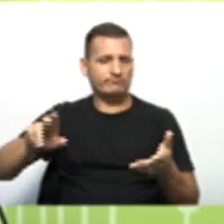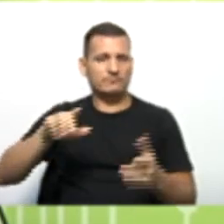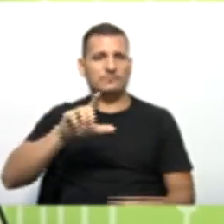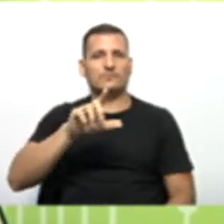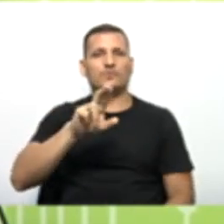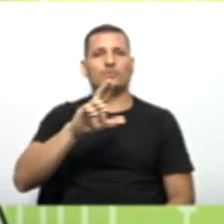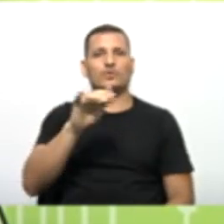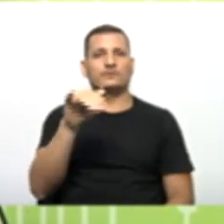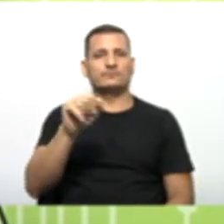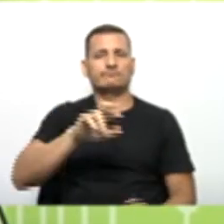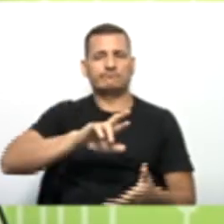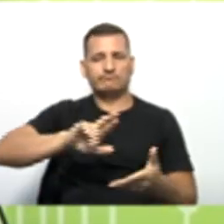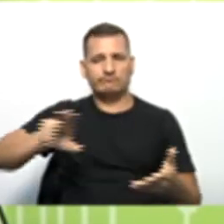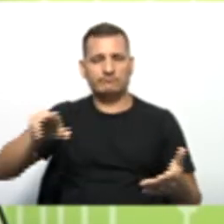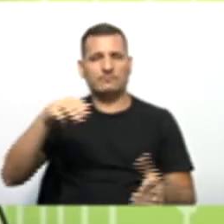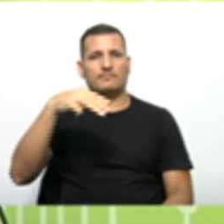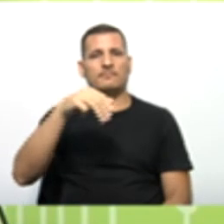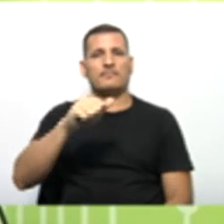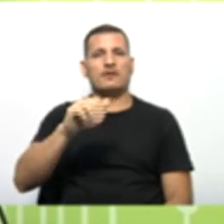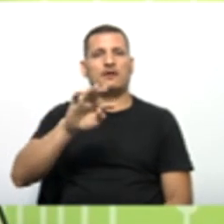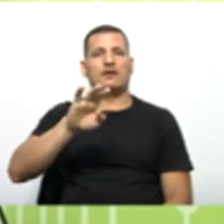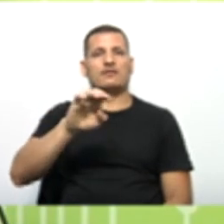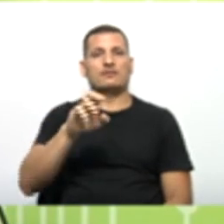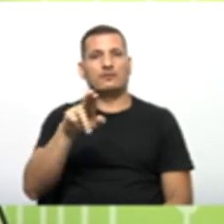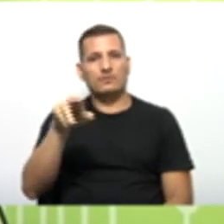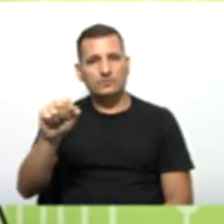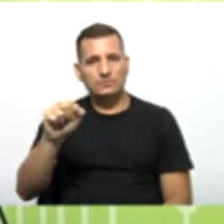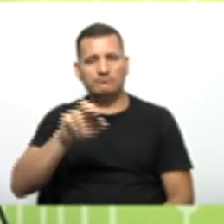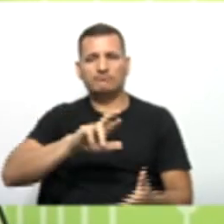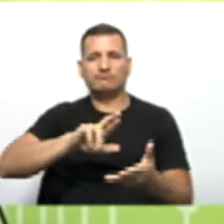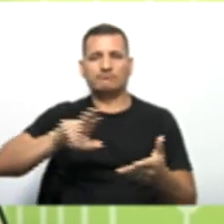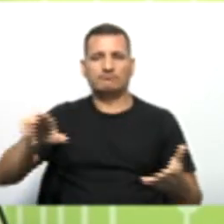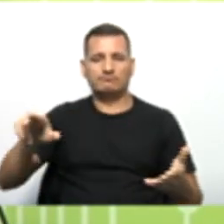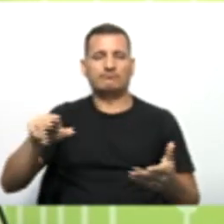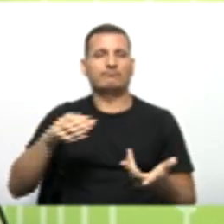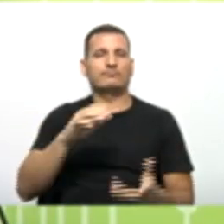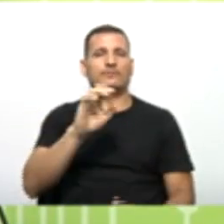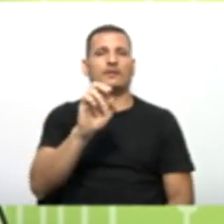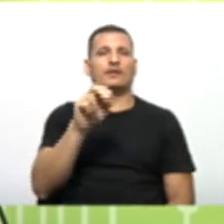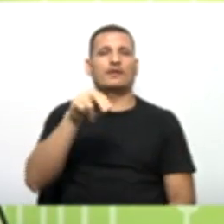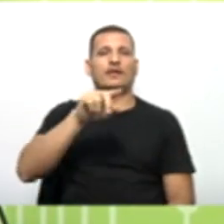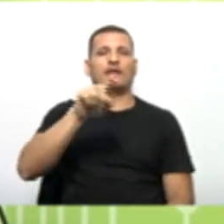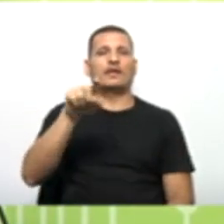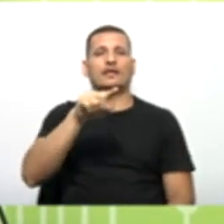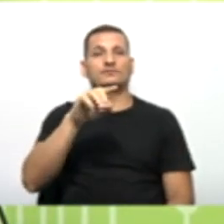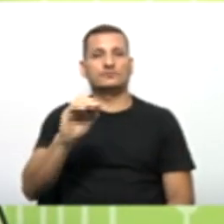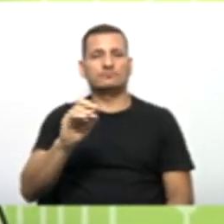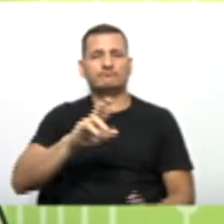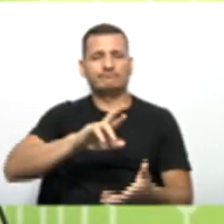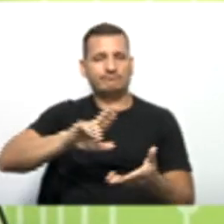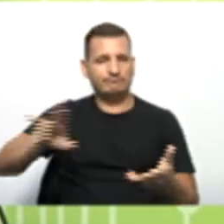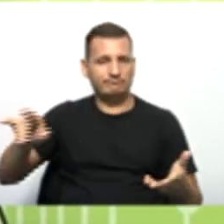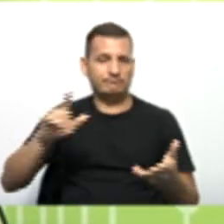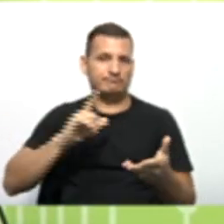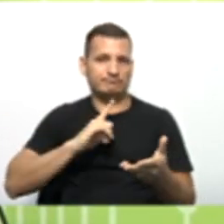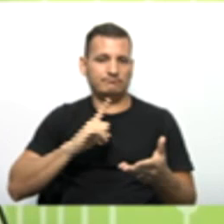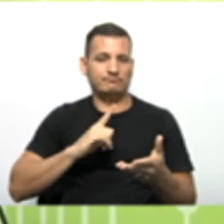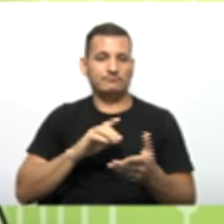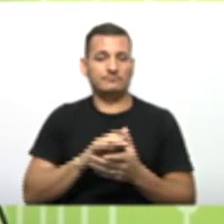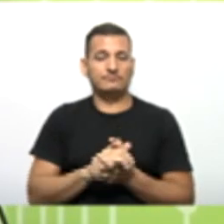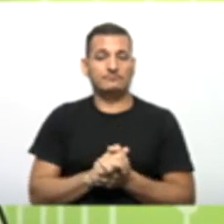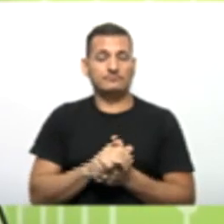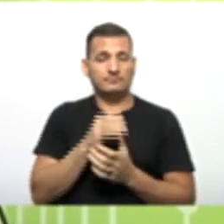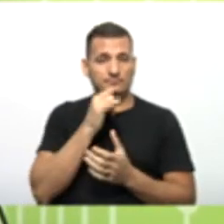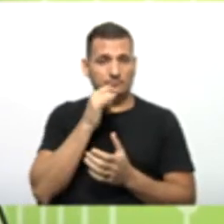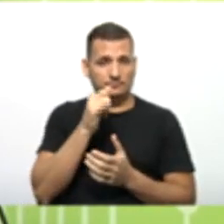mateus vocês conhecem né qual o nome do momento e zon e valentina quanto vocês conhecem então são vários se